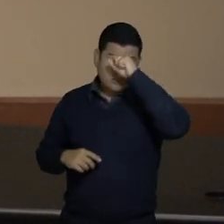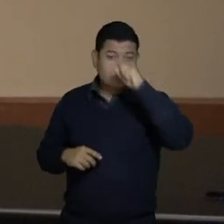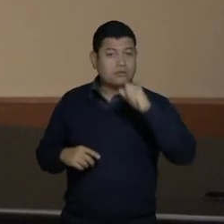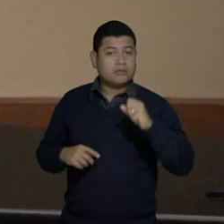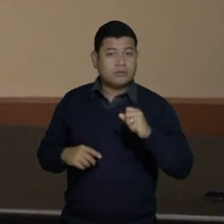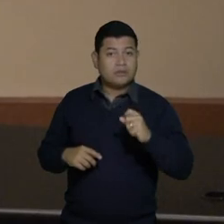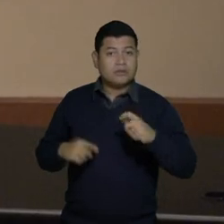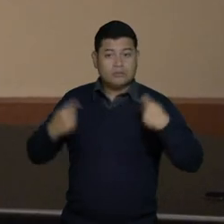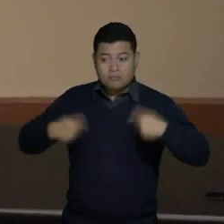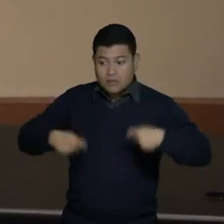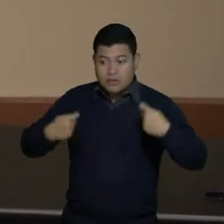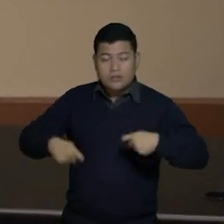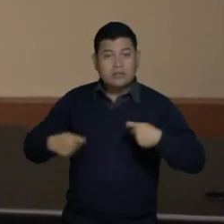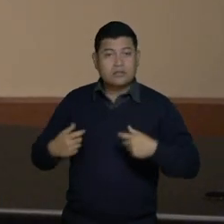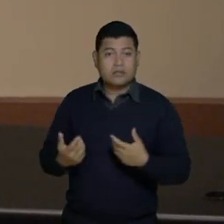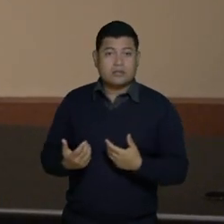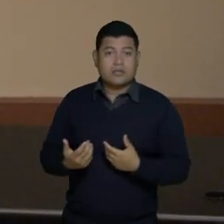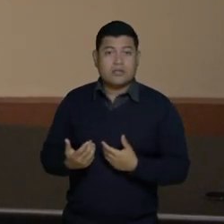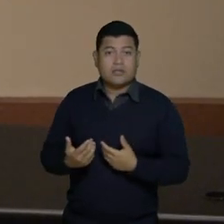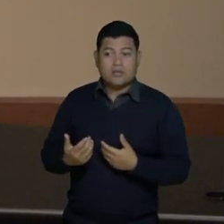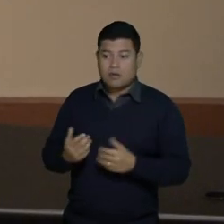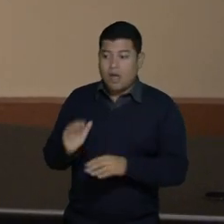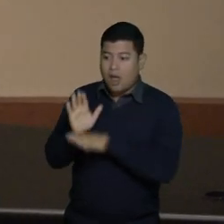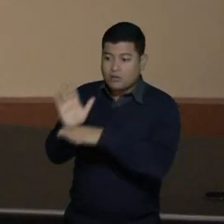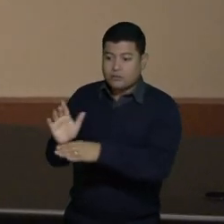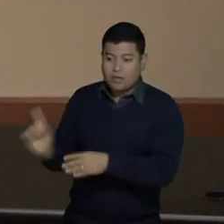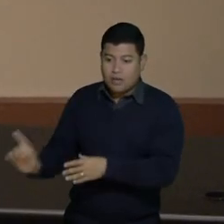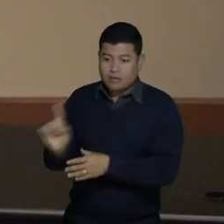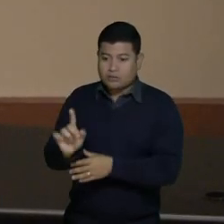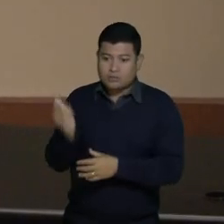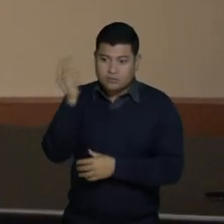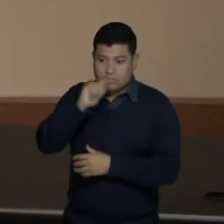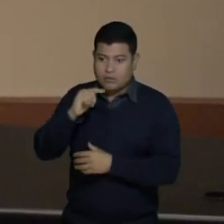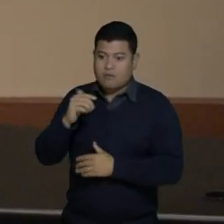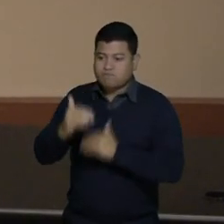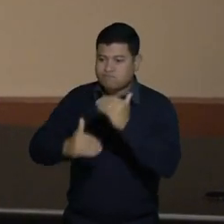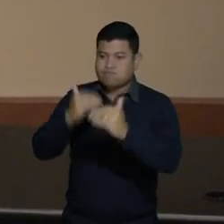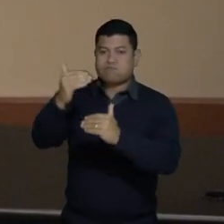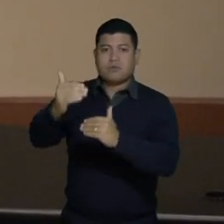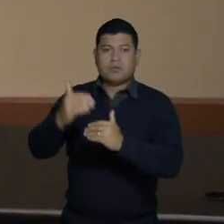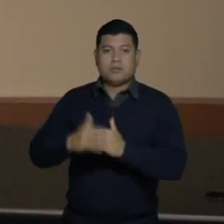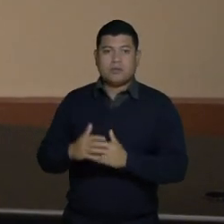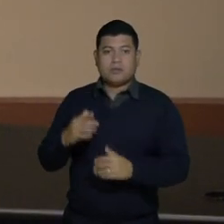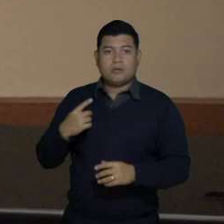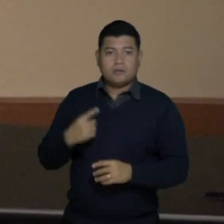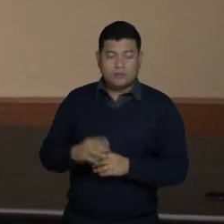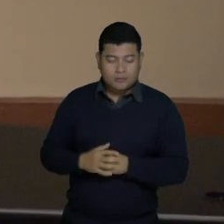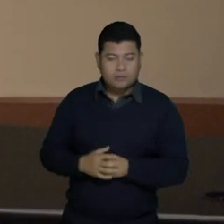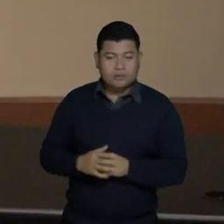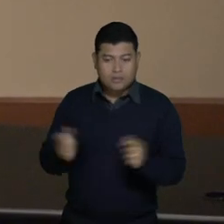ser colocada no caminho porque ele tem um caminho dessa